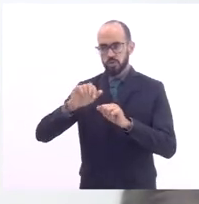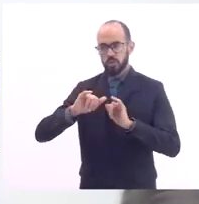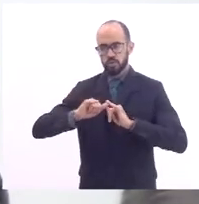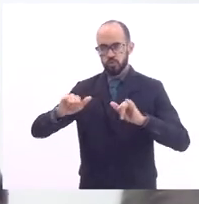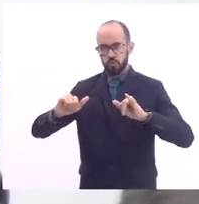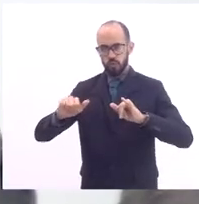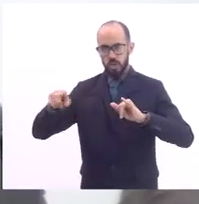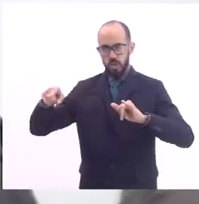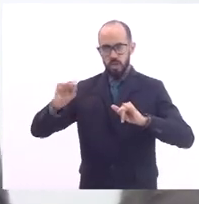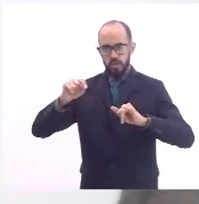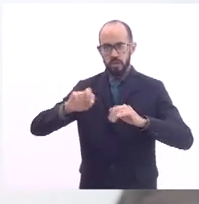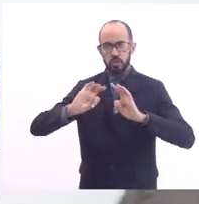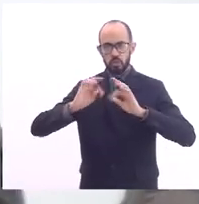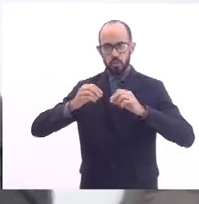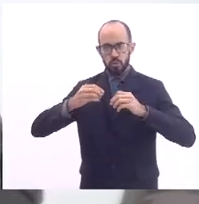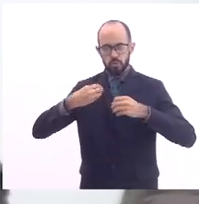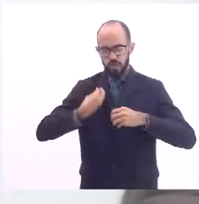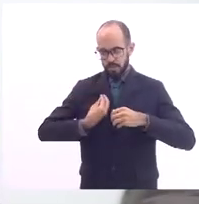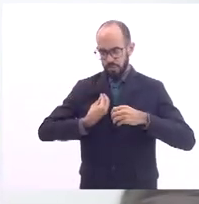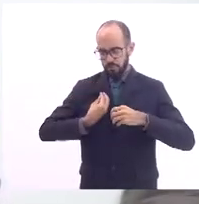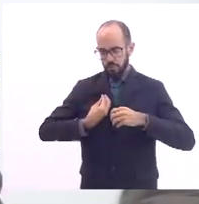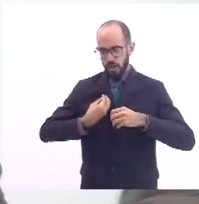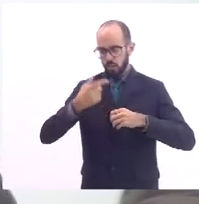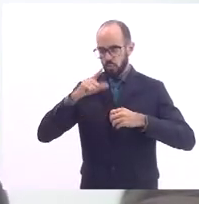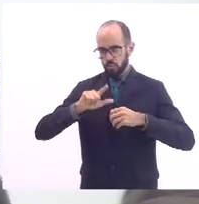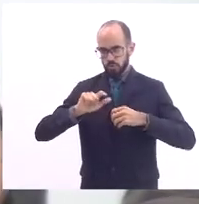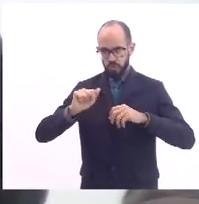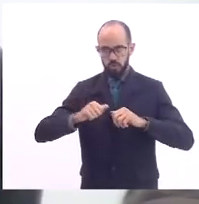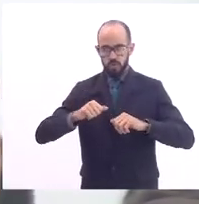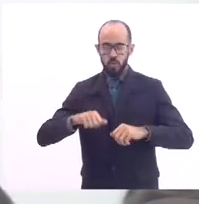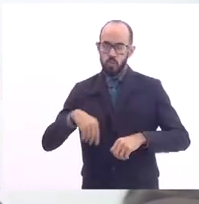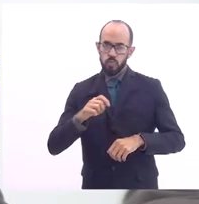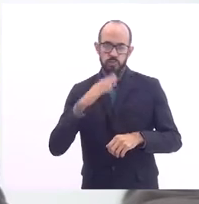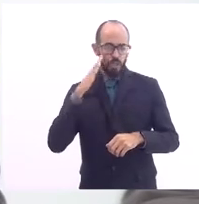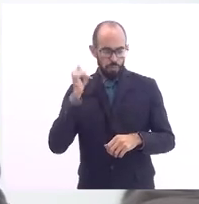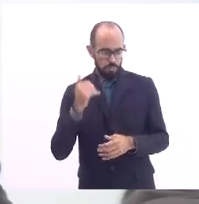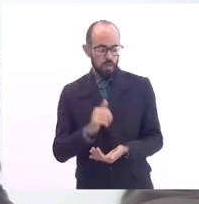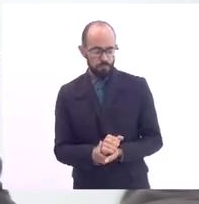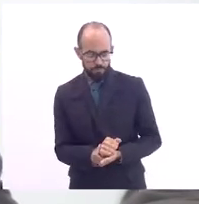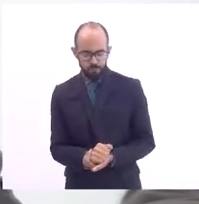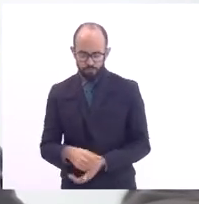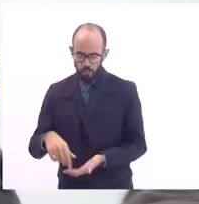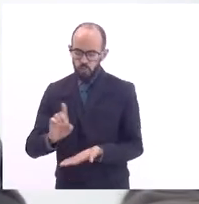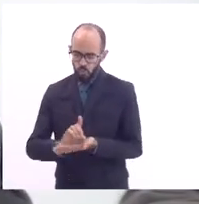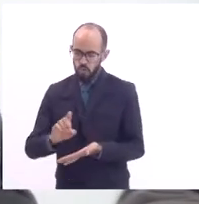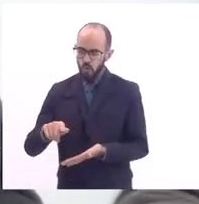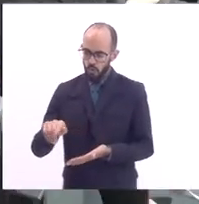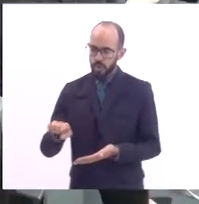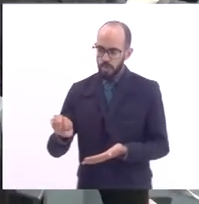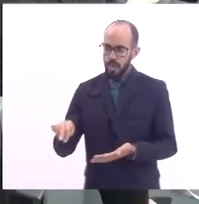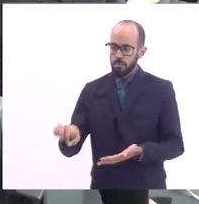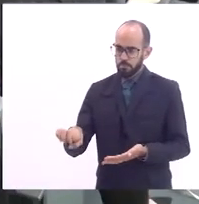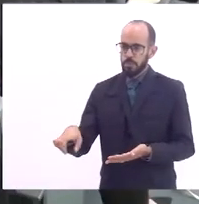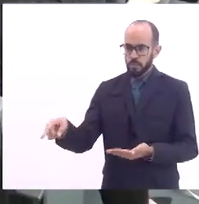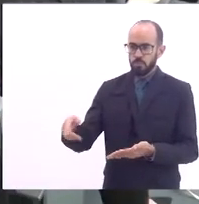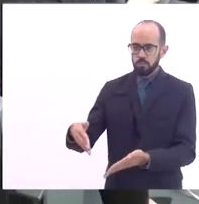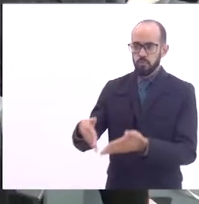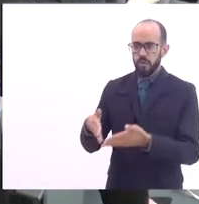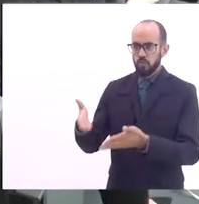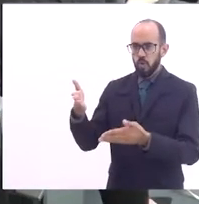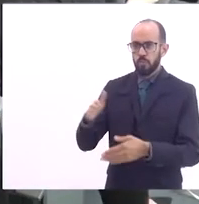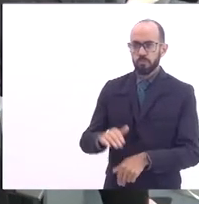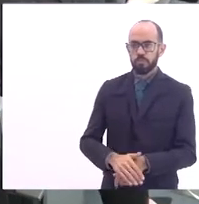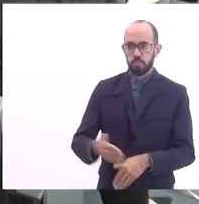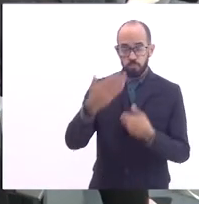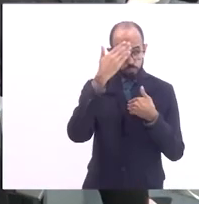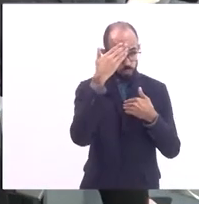que todos que participaram tenham conhecimento. Então, doutor Guilherme, por favor. Muito obrigado, deputado Paulo